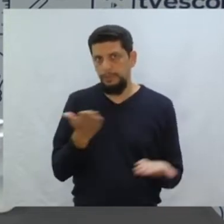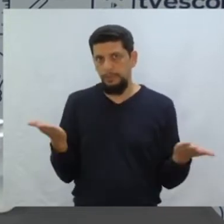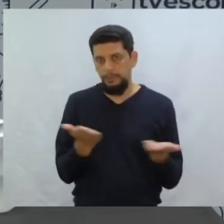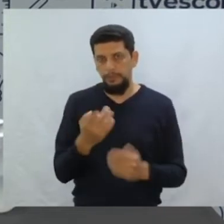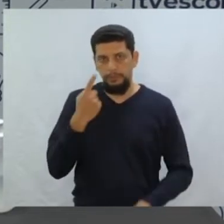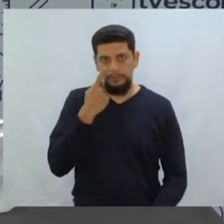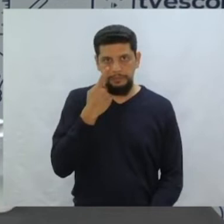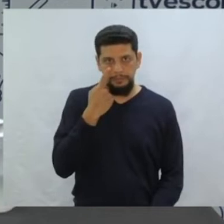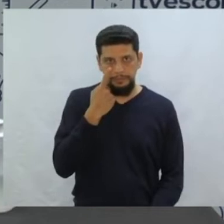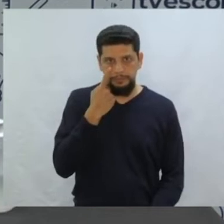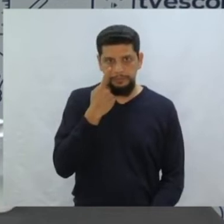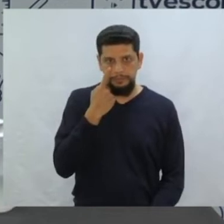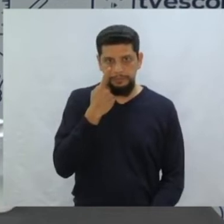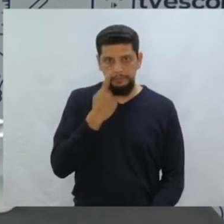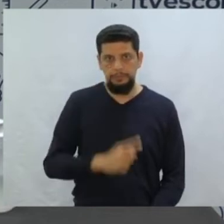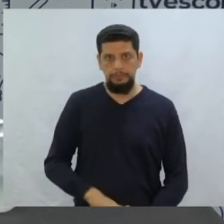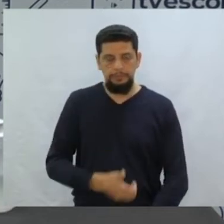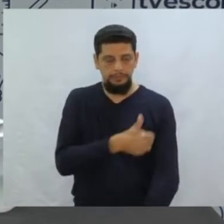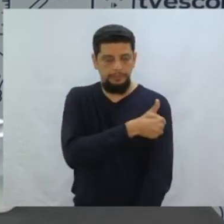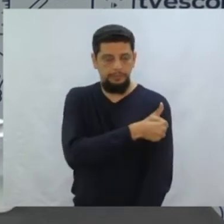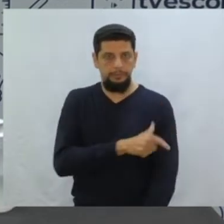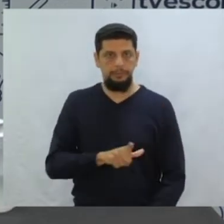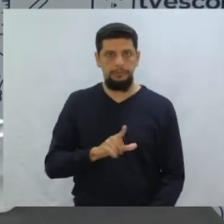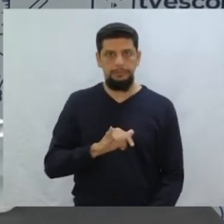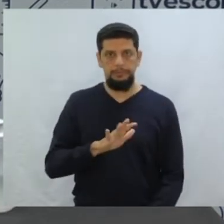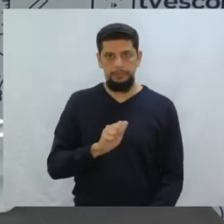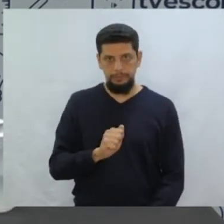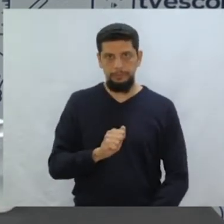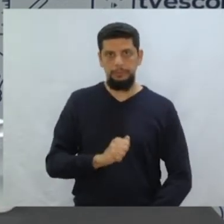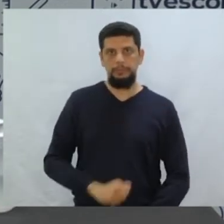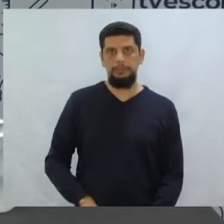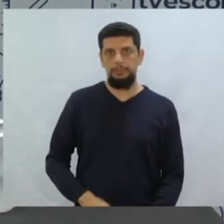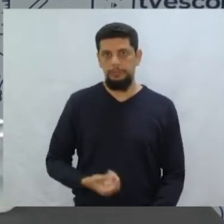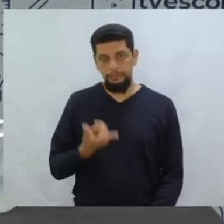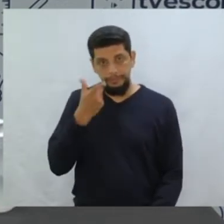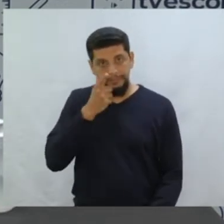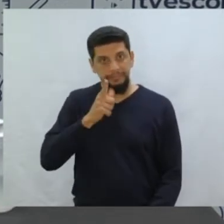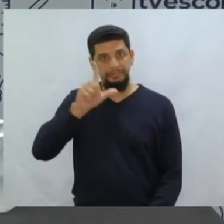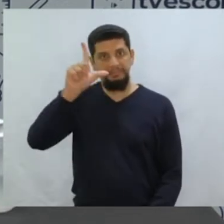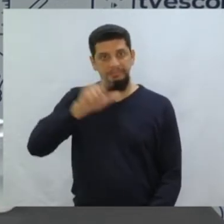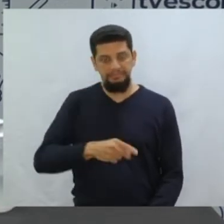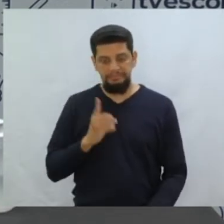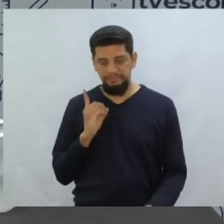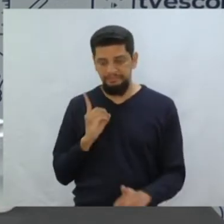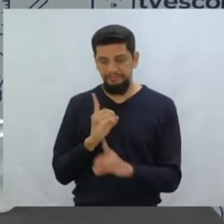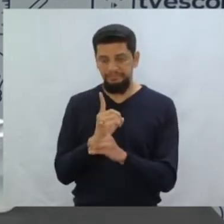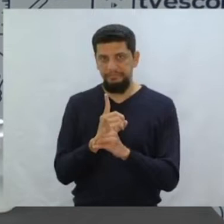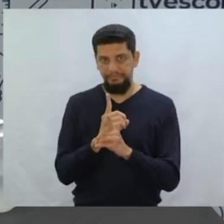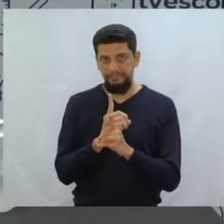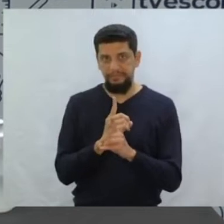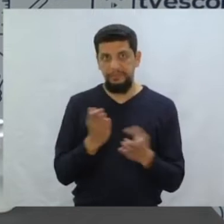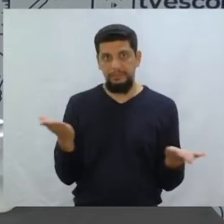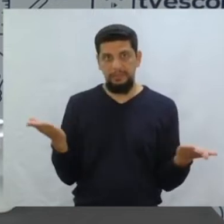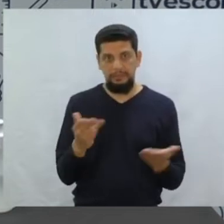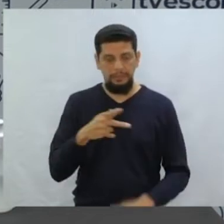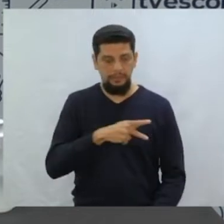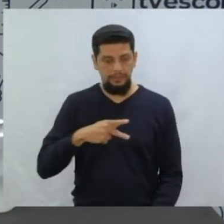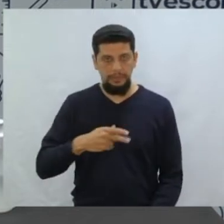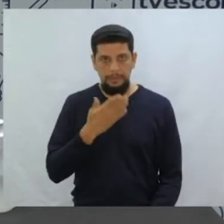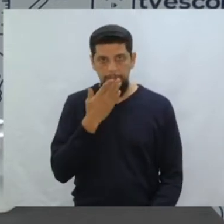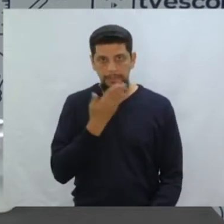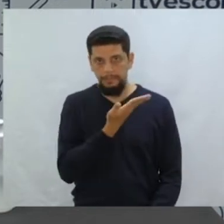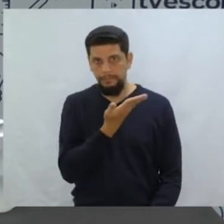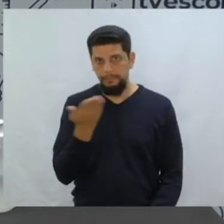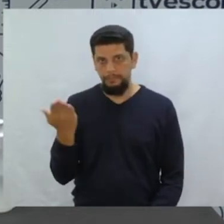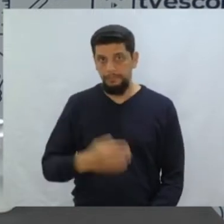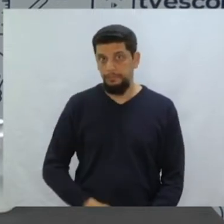gente. E agora nós vamos acompanhar aqui a Lia. A Lia conseguiu encontrar. A